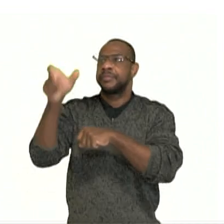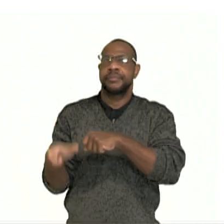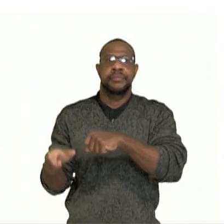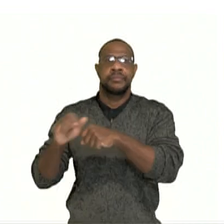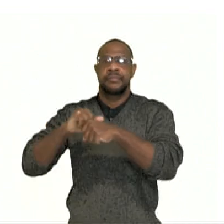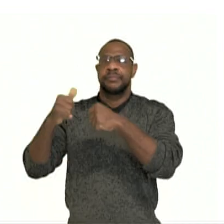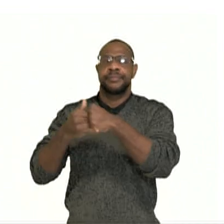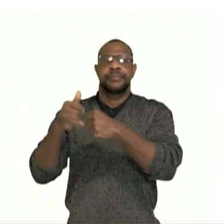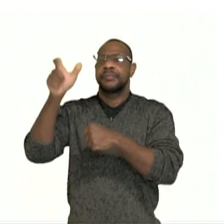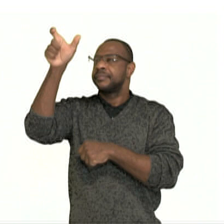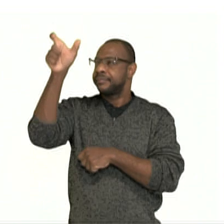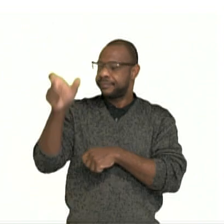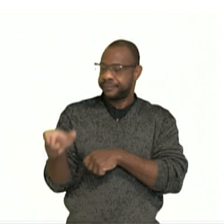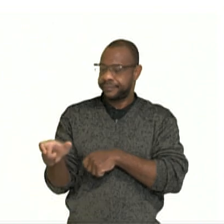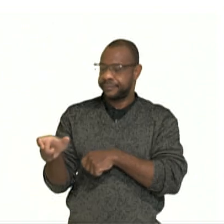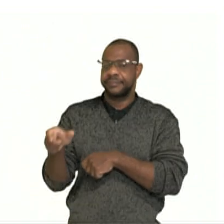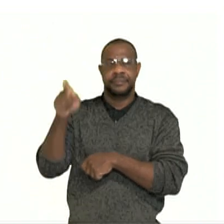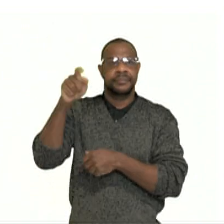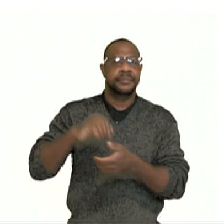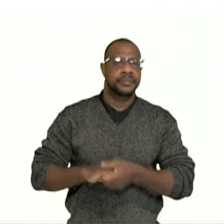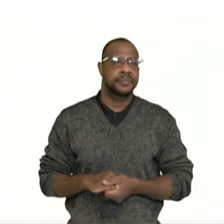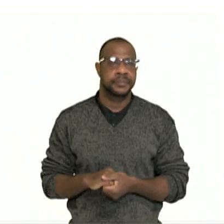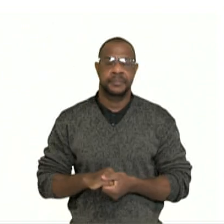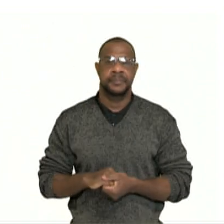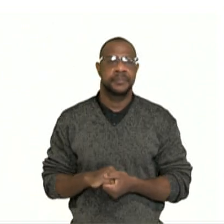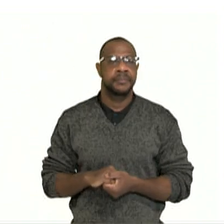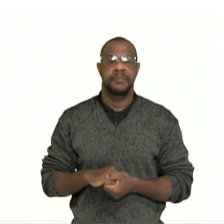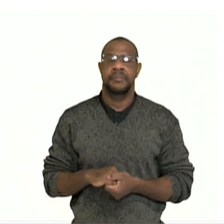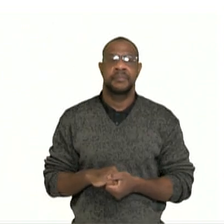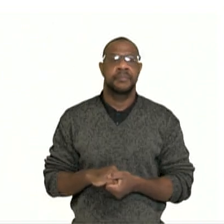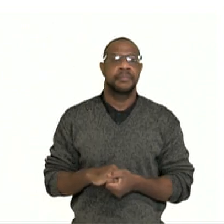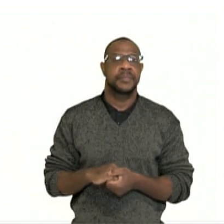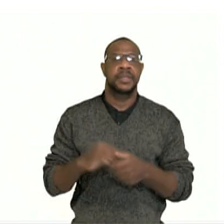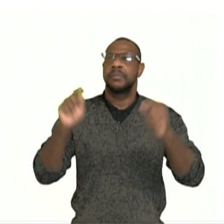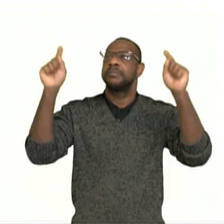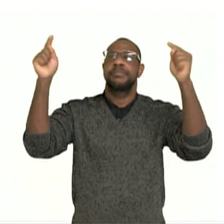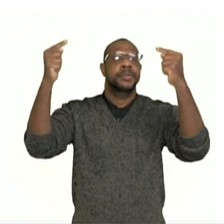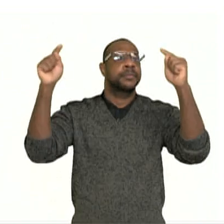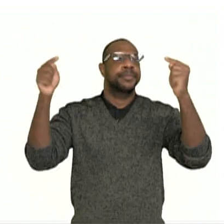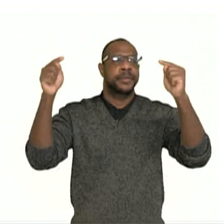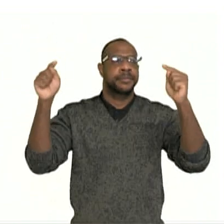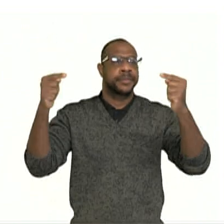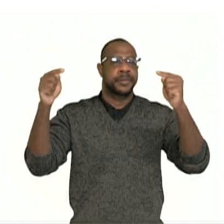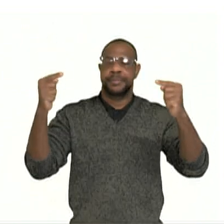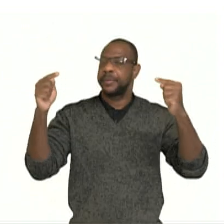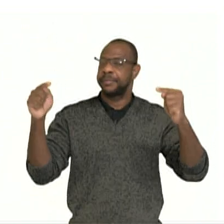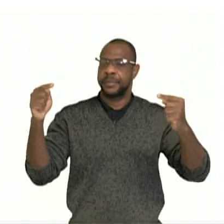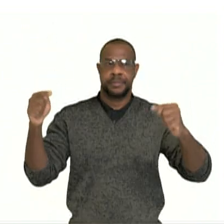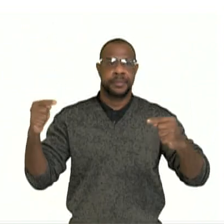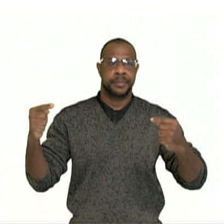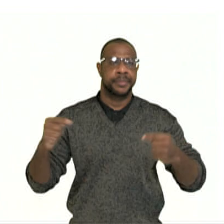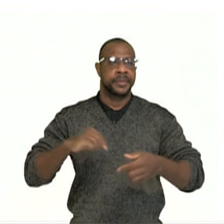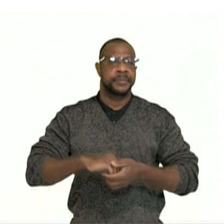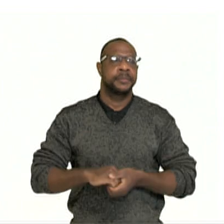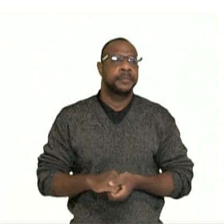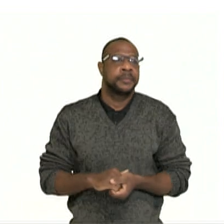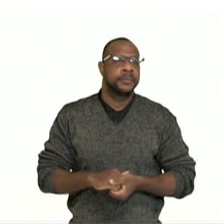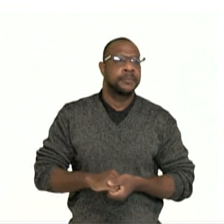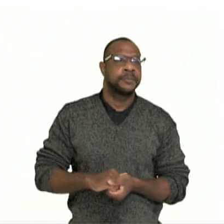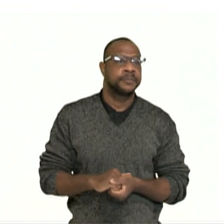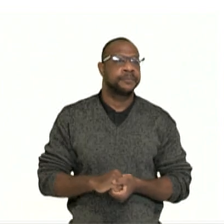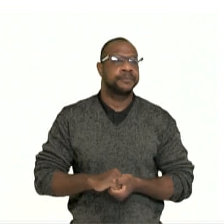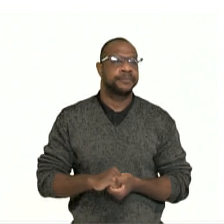dele, ela, dela, ele ou ela para animal ou objeto, dele ou dela para animal ou objeto,